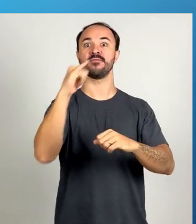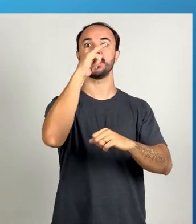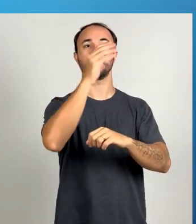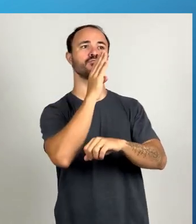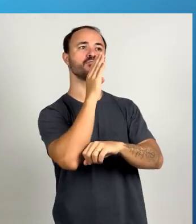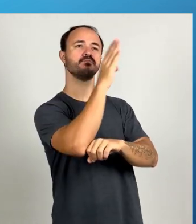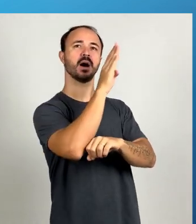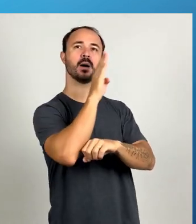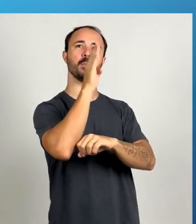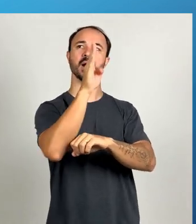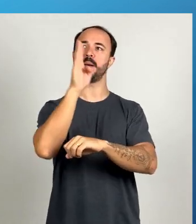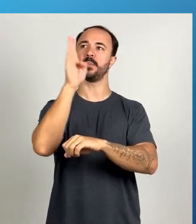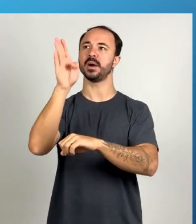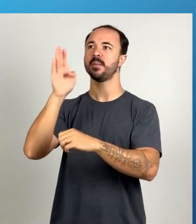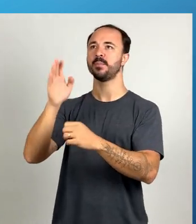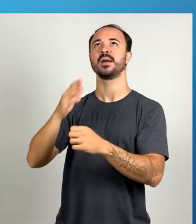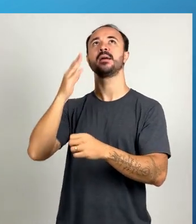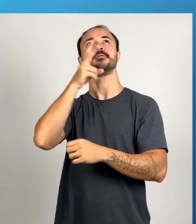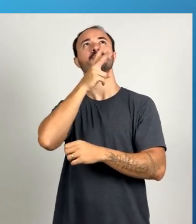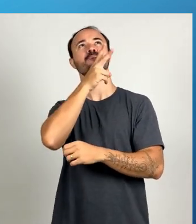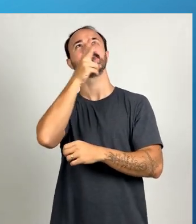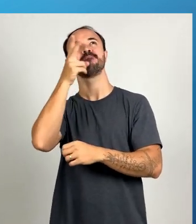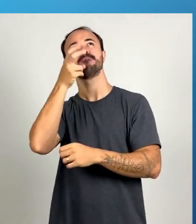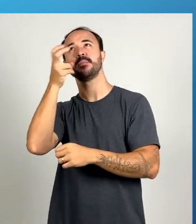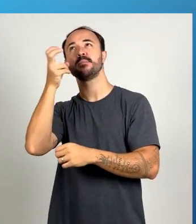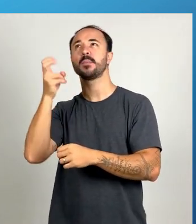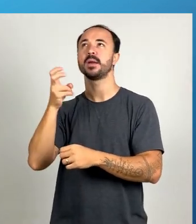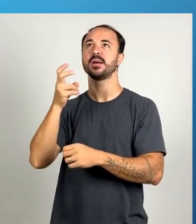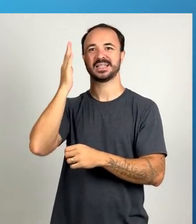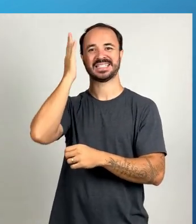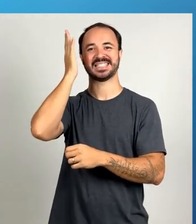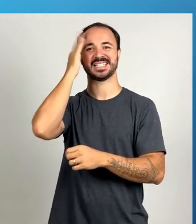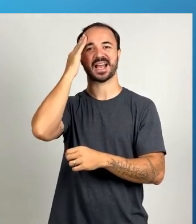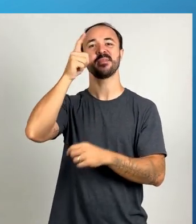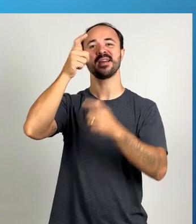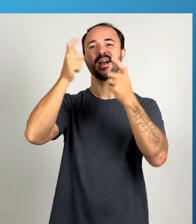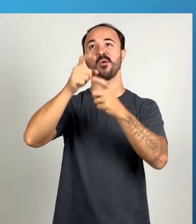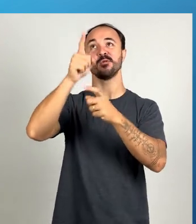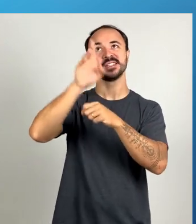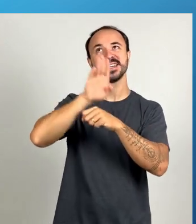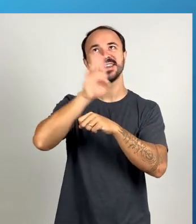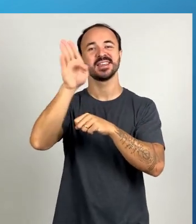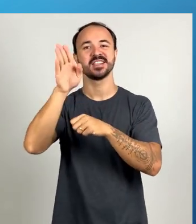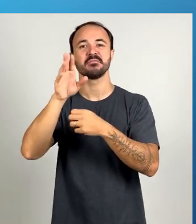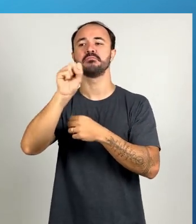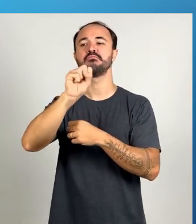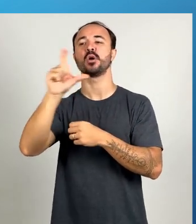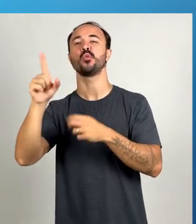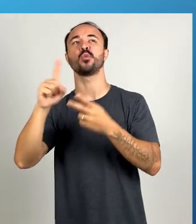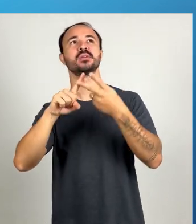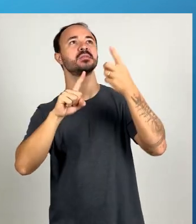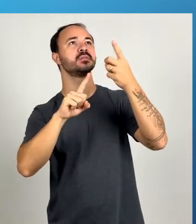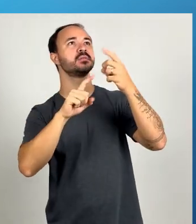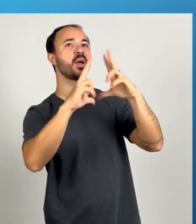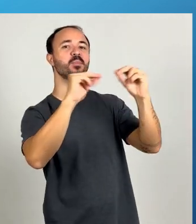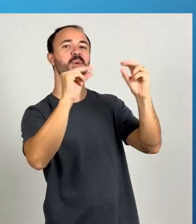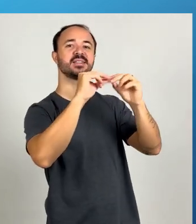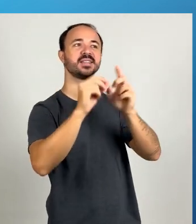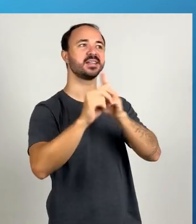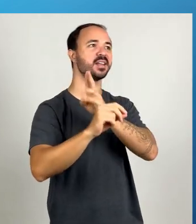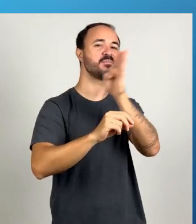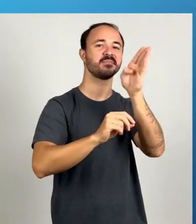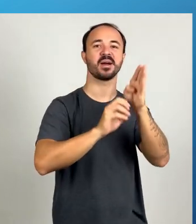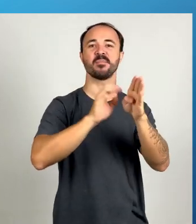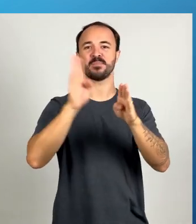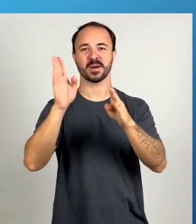relação à Imperatriz, e São Luís está mais para o norte em relação à Imperatriz. Então, sabendo para onde é o oeste,